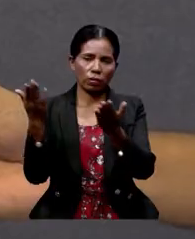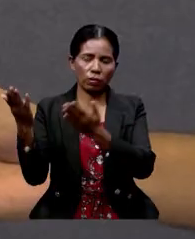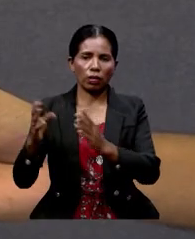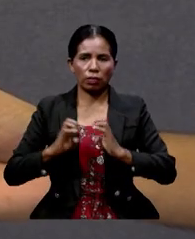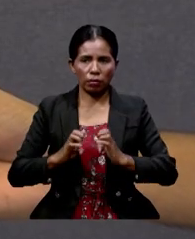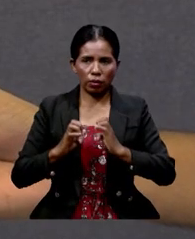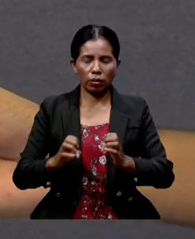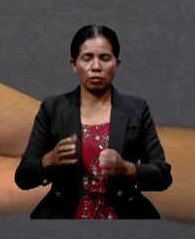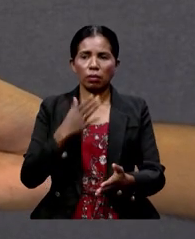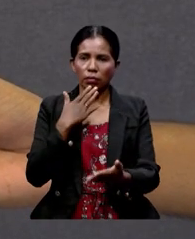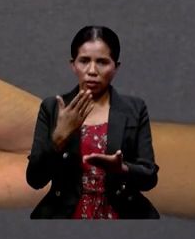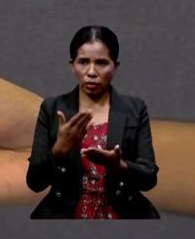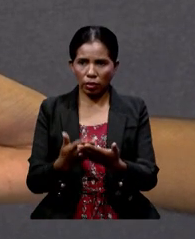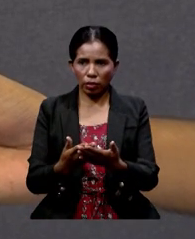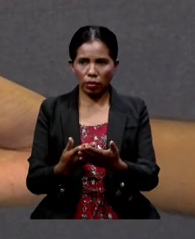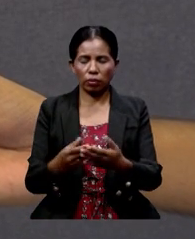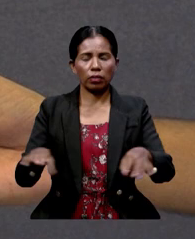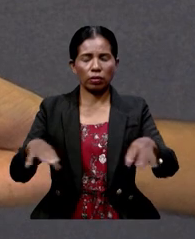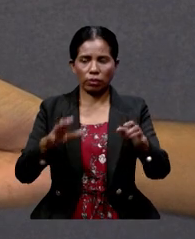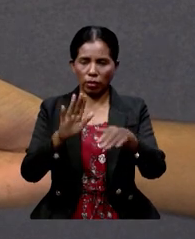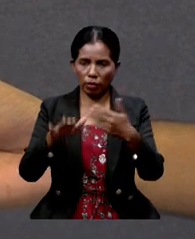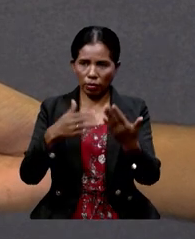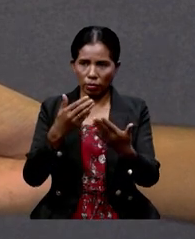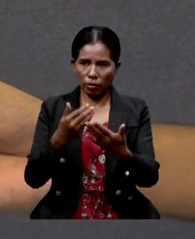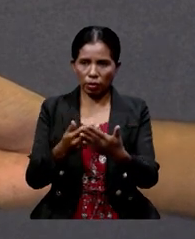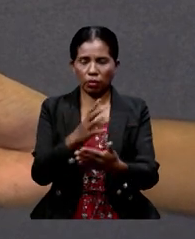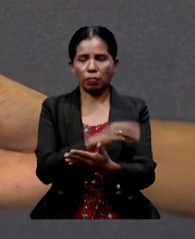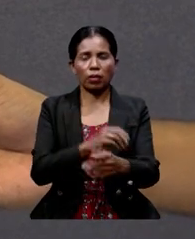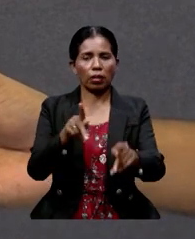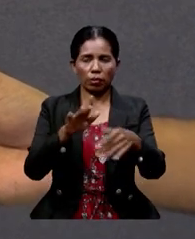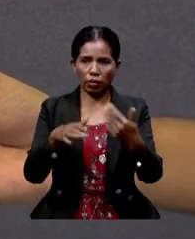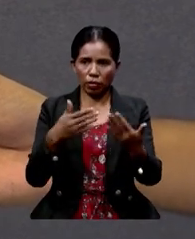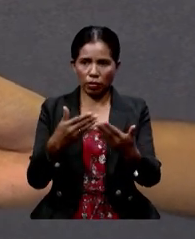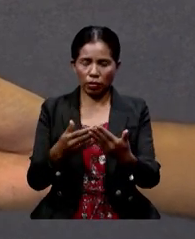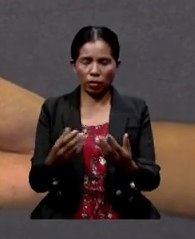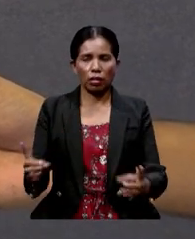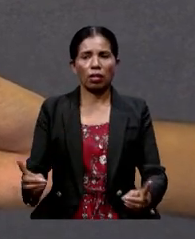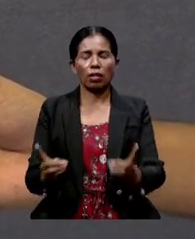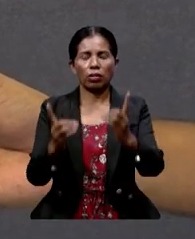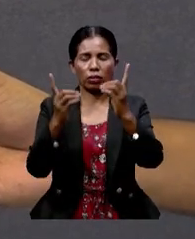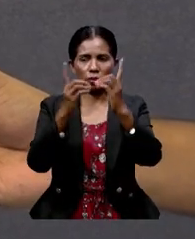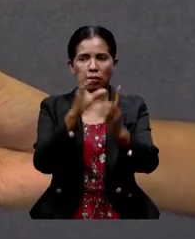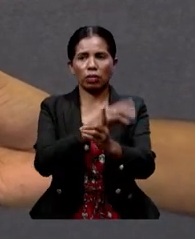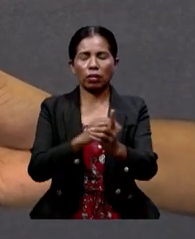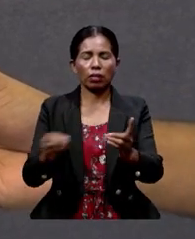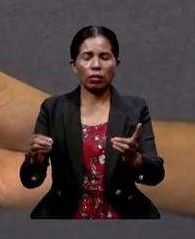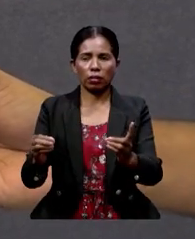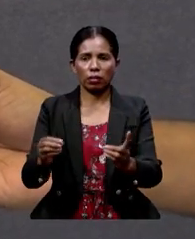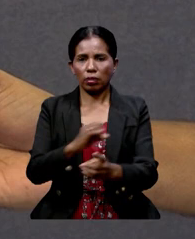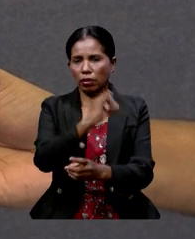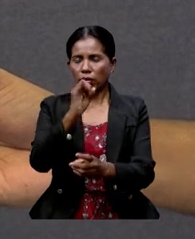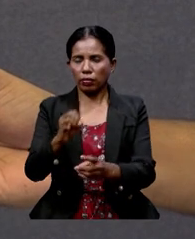emergência segura dos colaboradores, assim como os clientes, para os pontos de encontros seguros